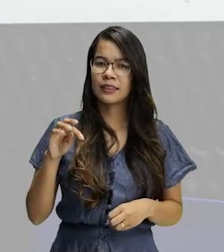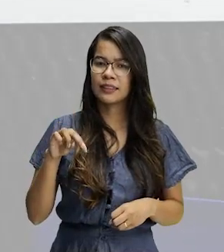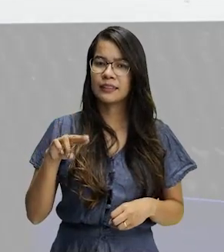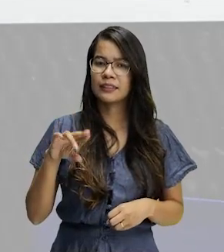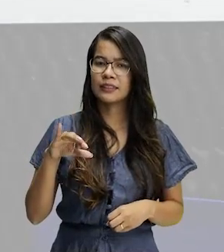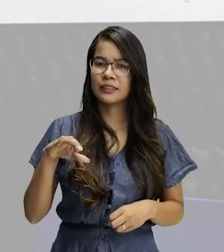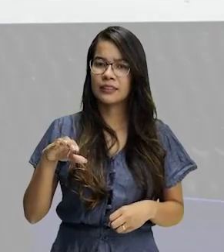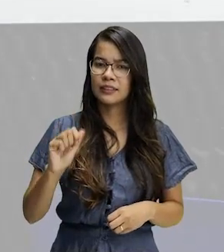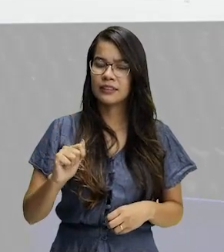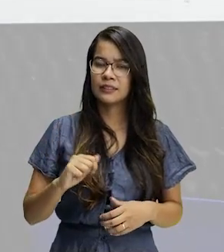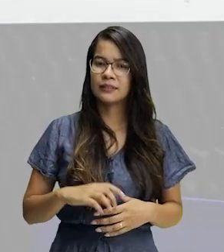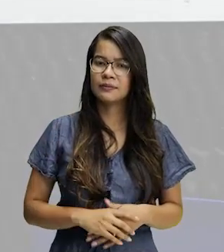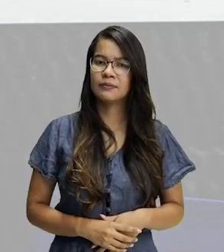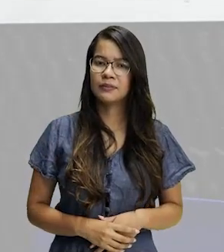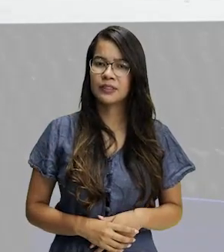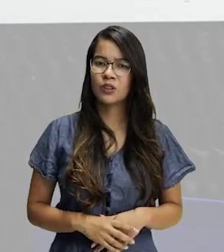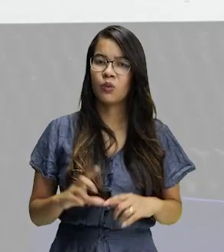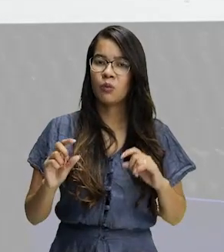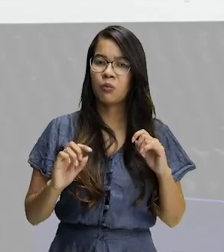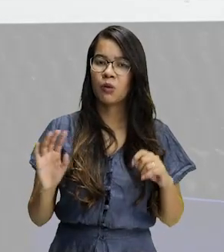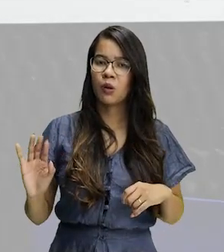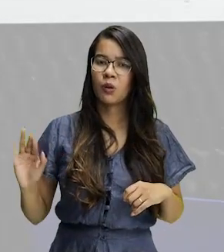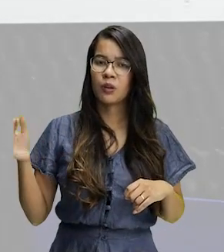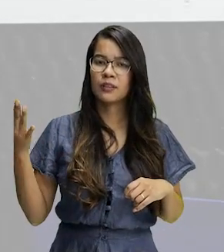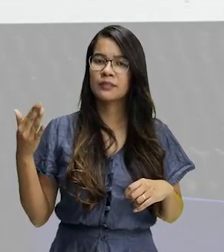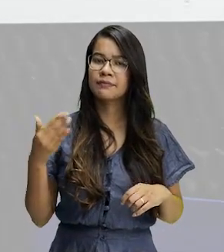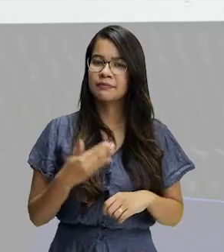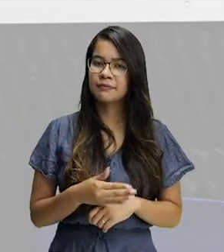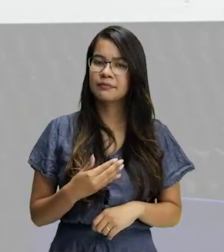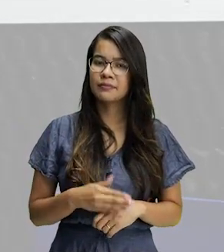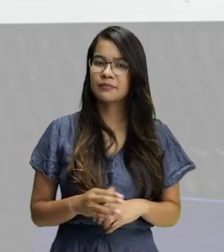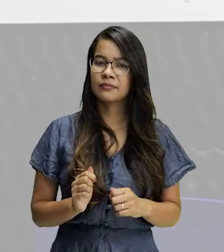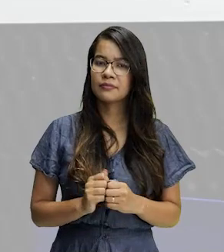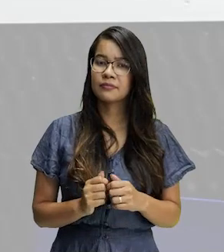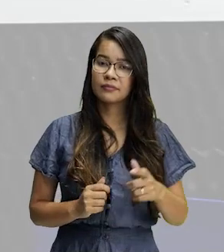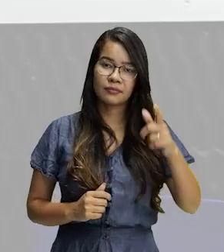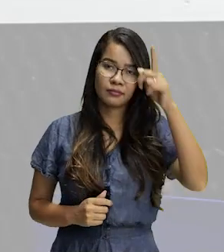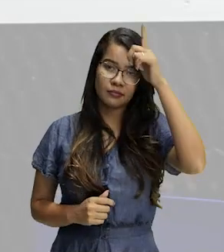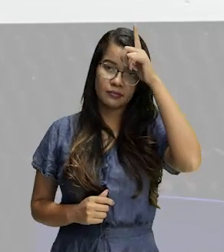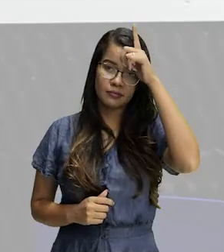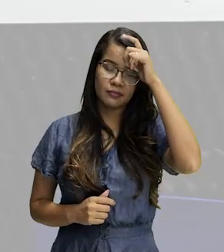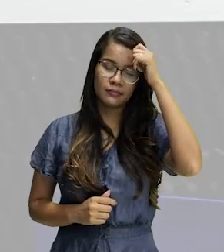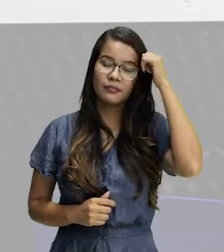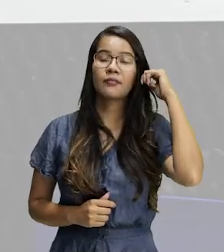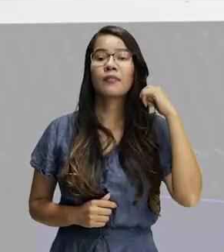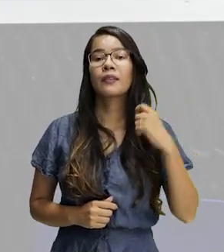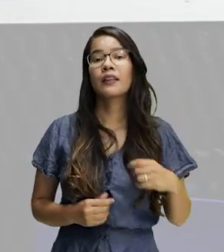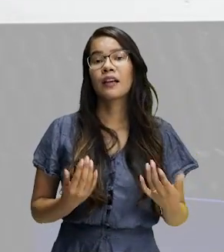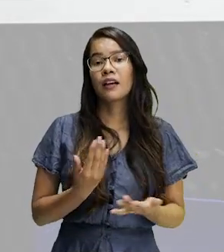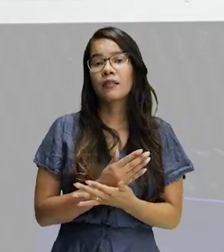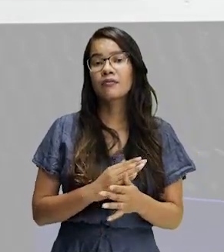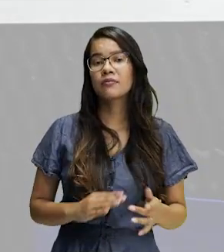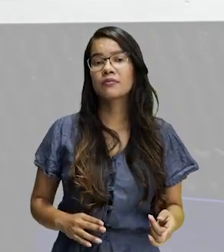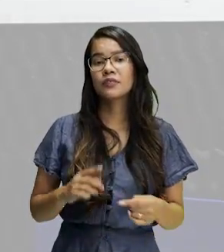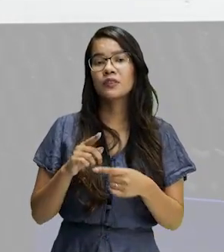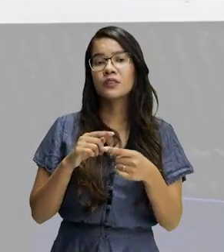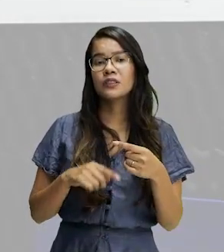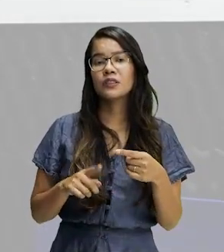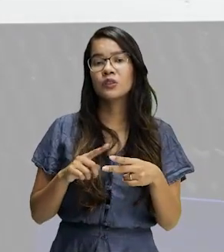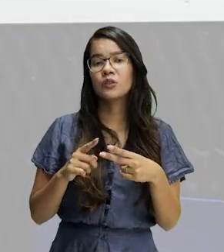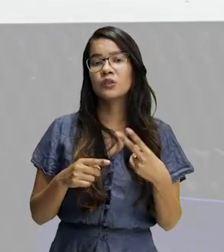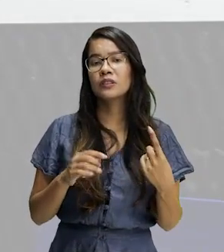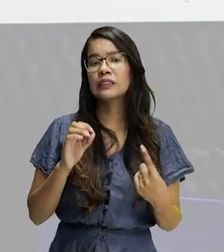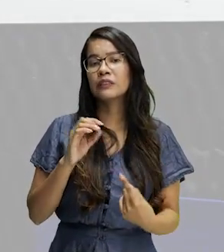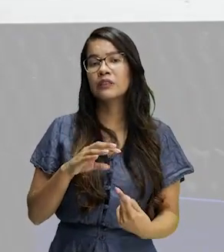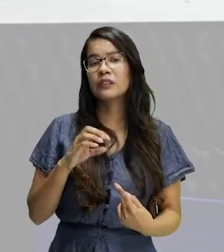mundial. O que é que acontece na prática com essa Alemanha? Essa Alemanha acaba sendo dividida em 2 áreas de